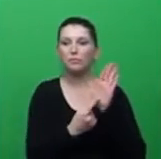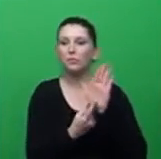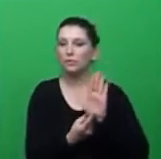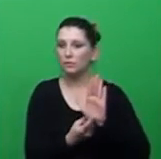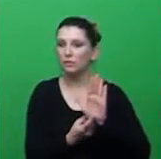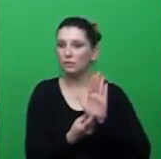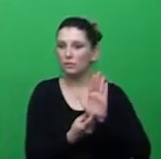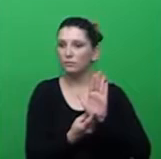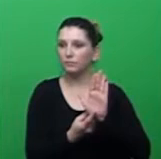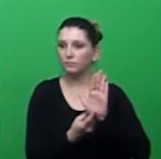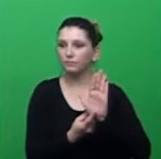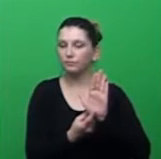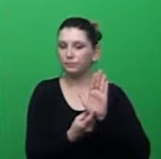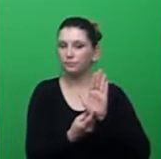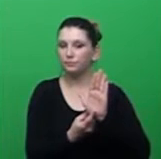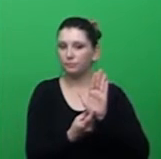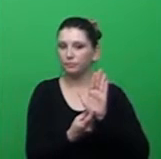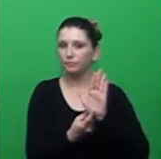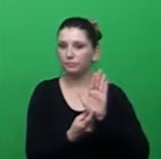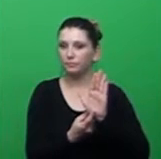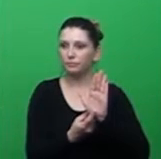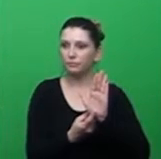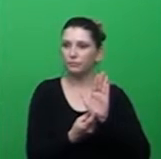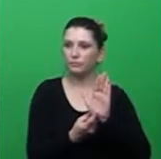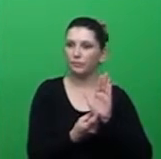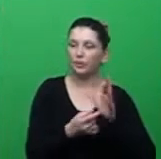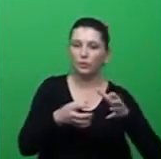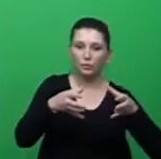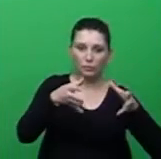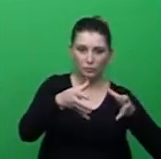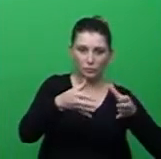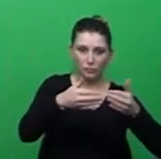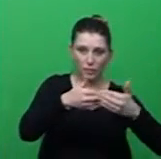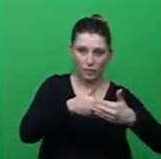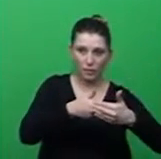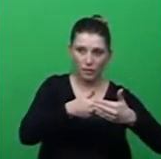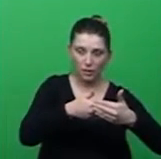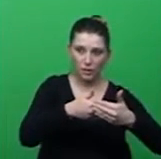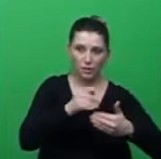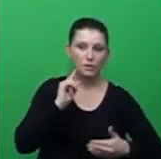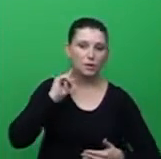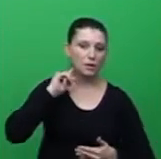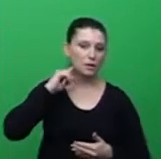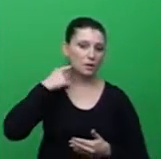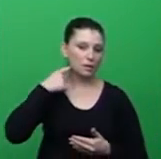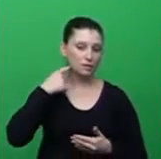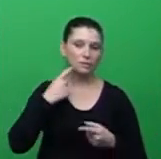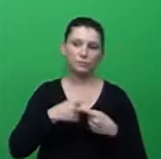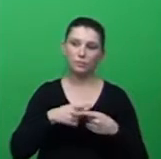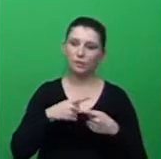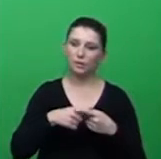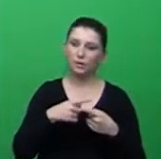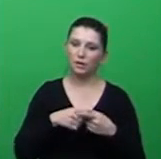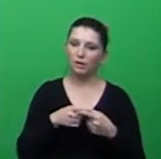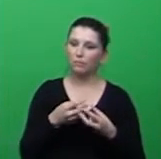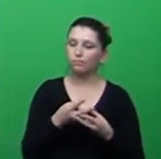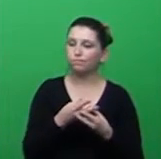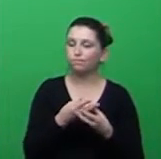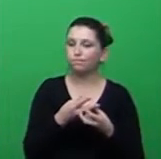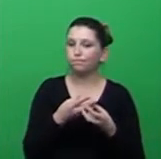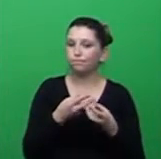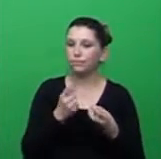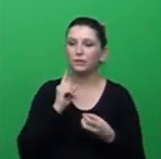noite do tanque que está em frente ao antigo NSS, aonde está acumulado de lixo,